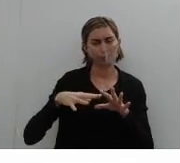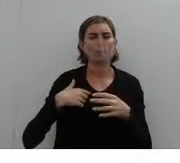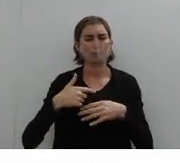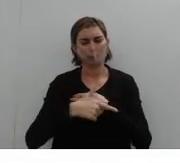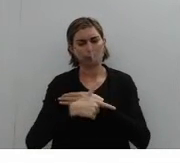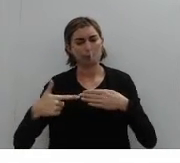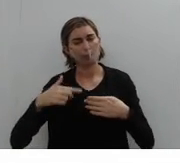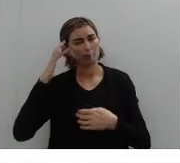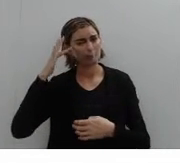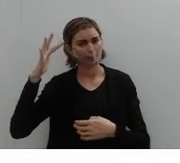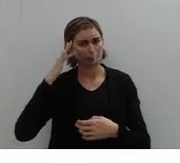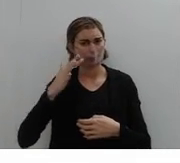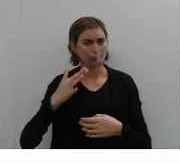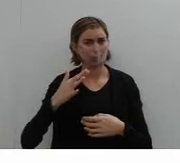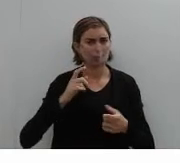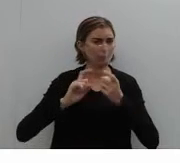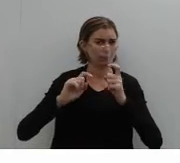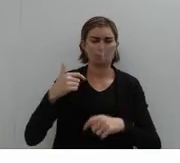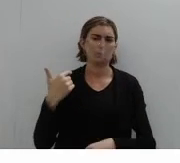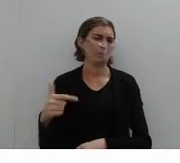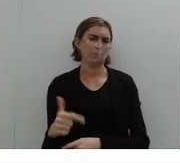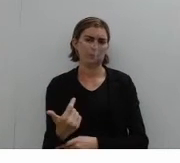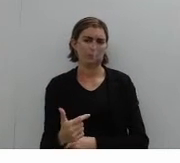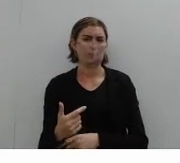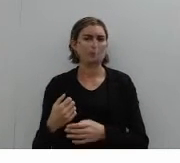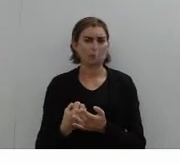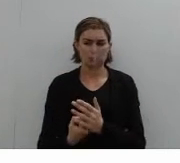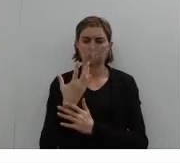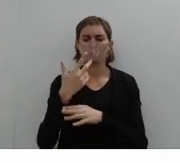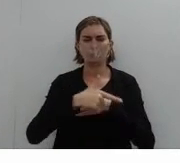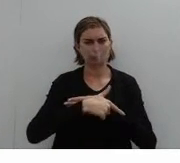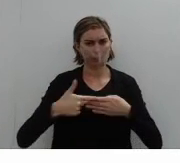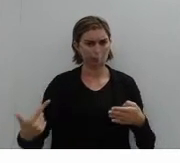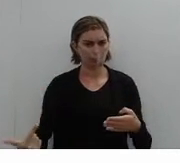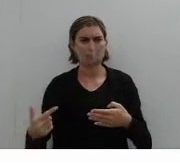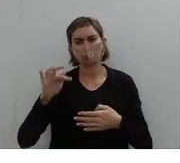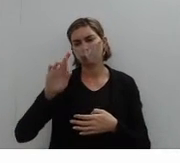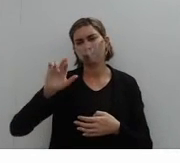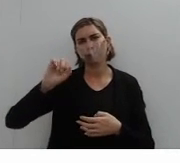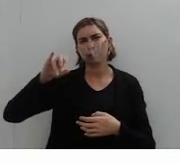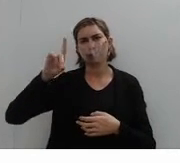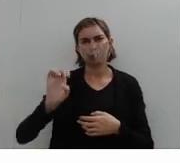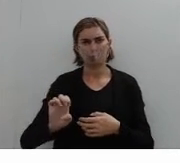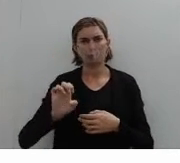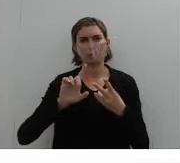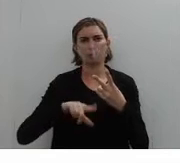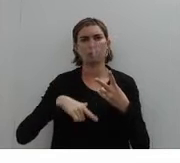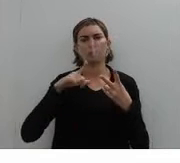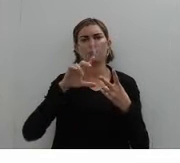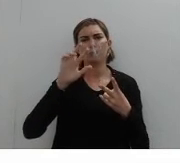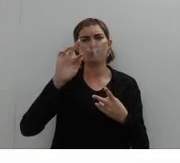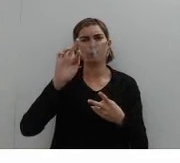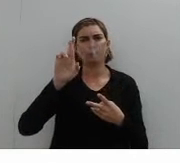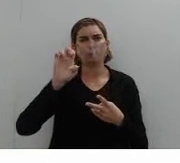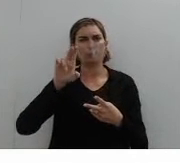é teoricamente indiscutível. A origem da moral, segundo Freud e Lévi-Strauss.